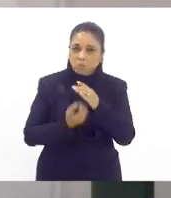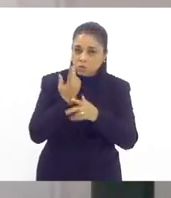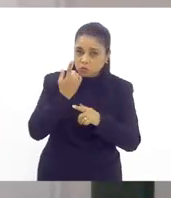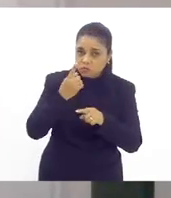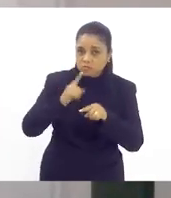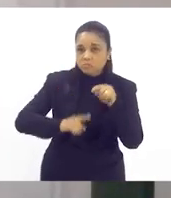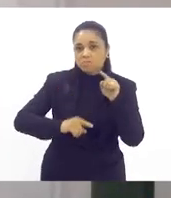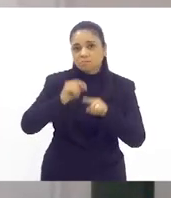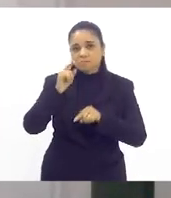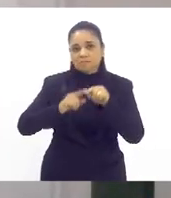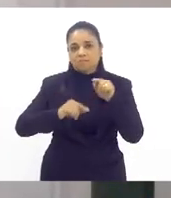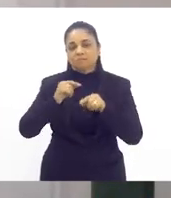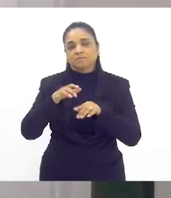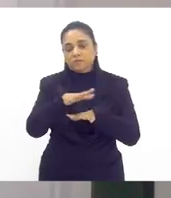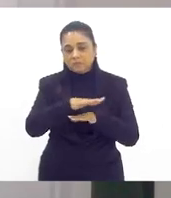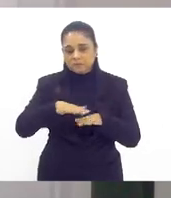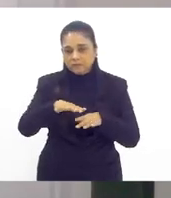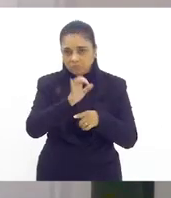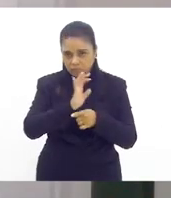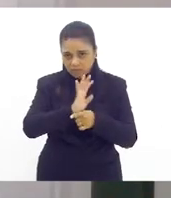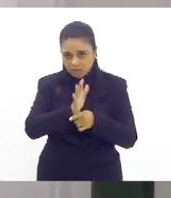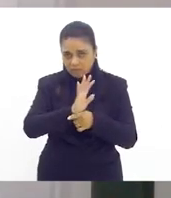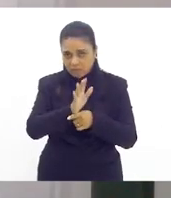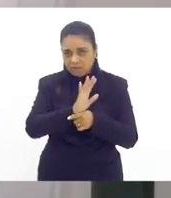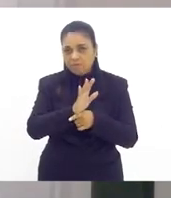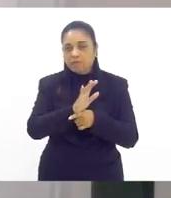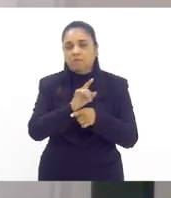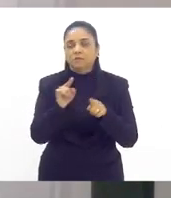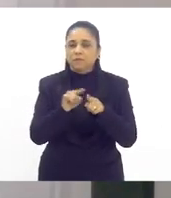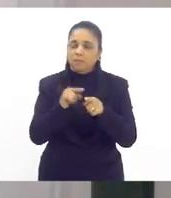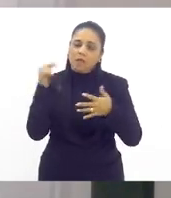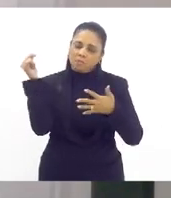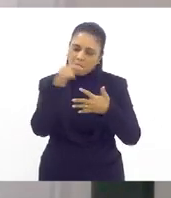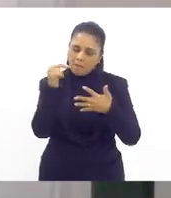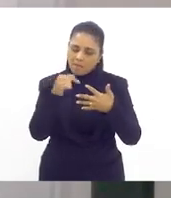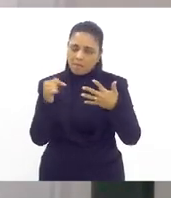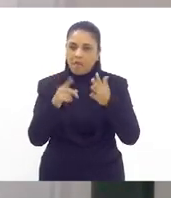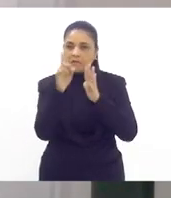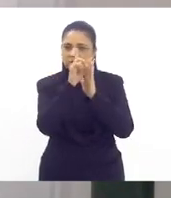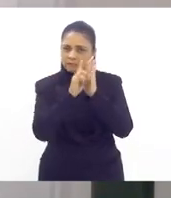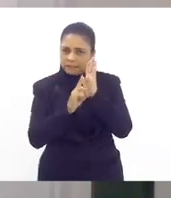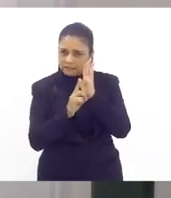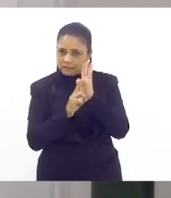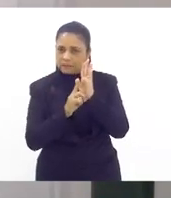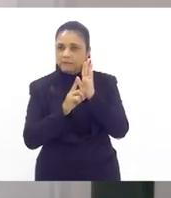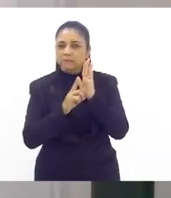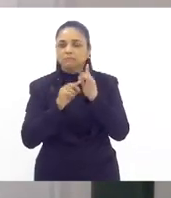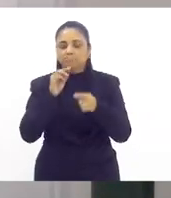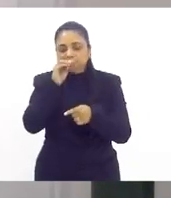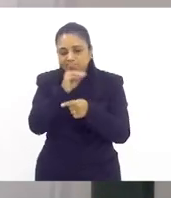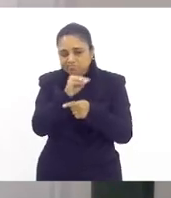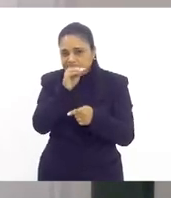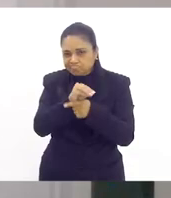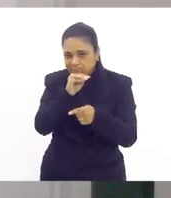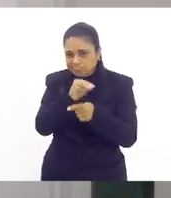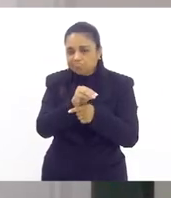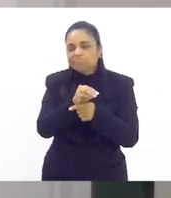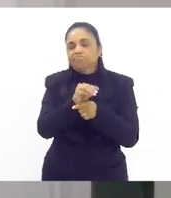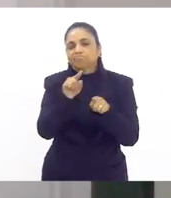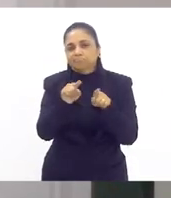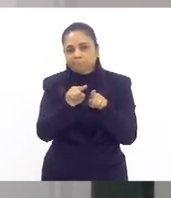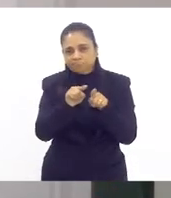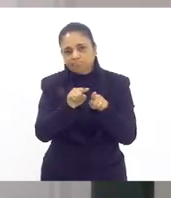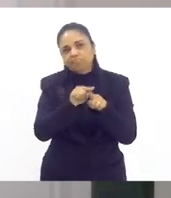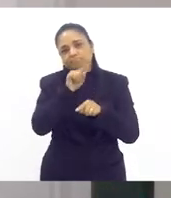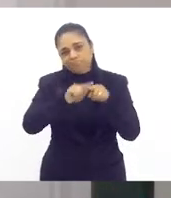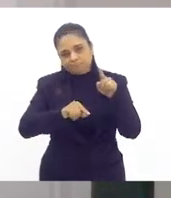é o nosso setor em si mas a gente também apontou a diretrizes a preservação a causa muito importante para Abraça a gente apontou essa diretriz